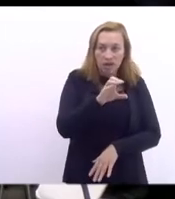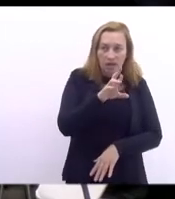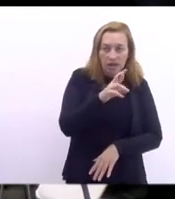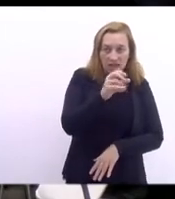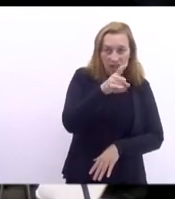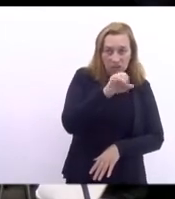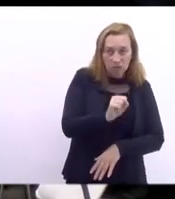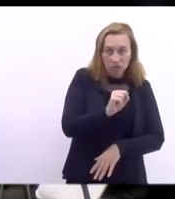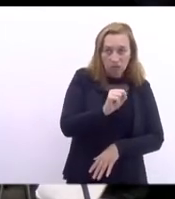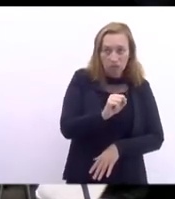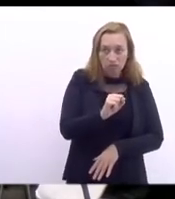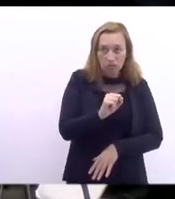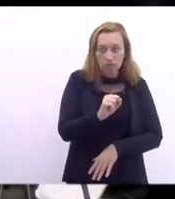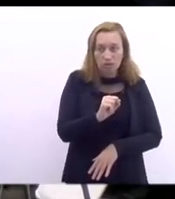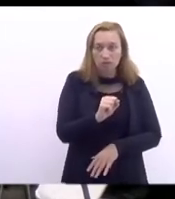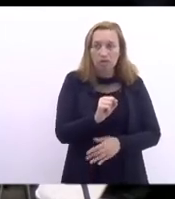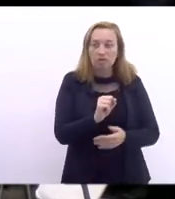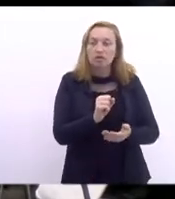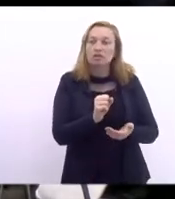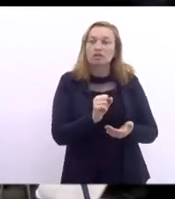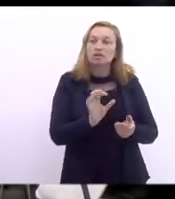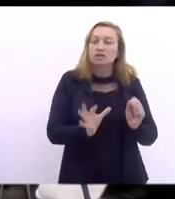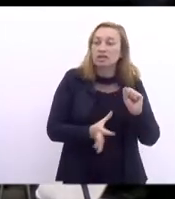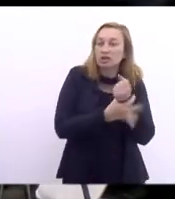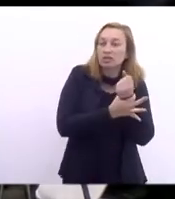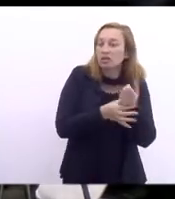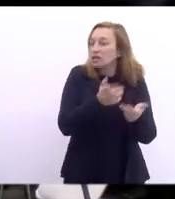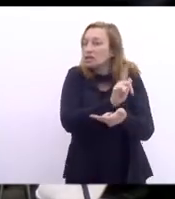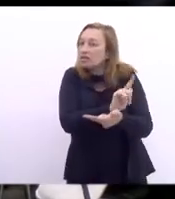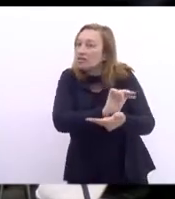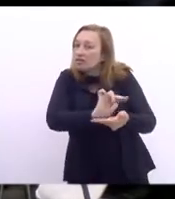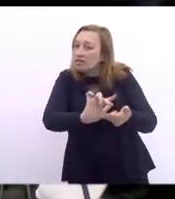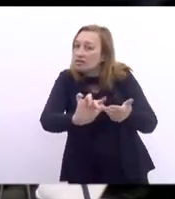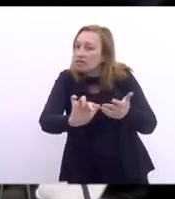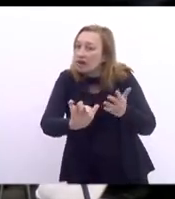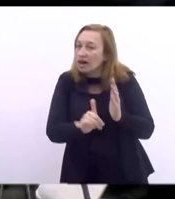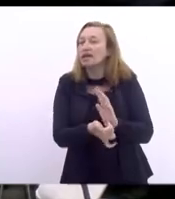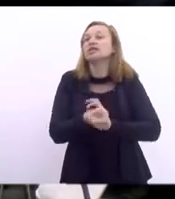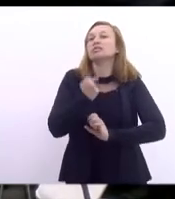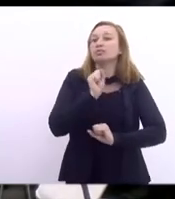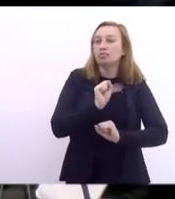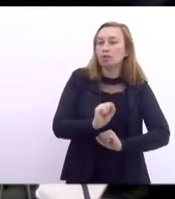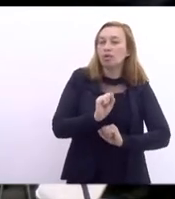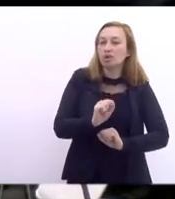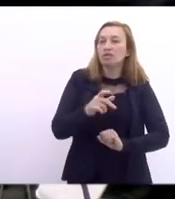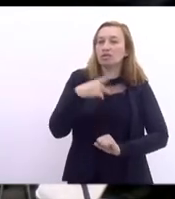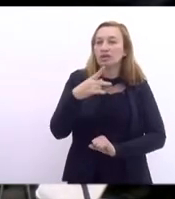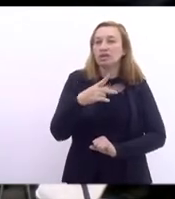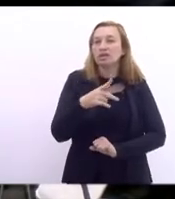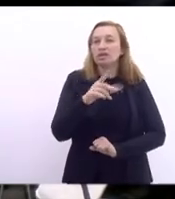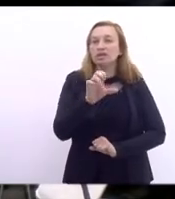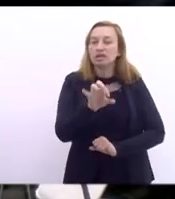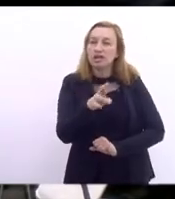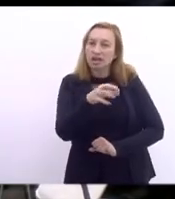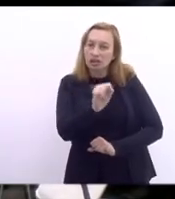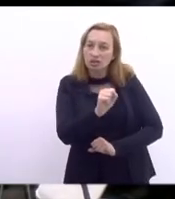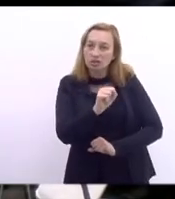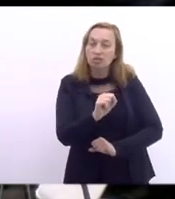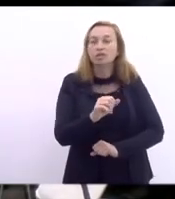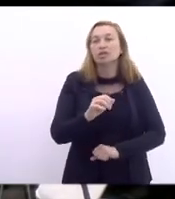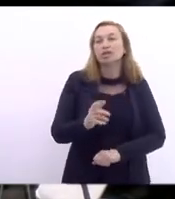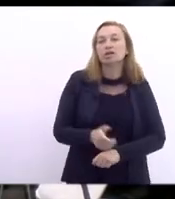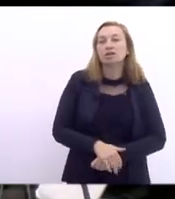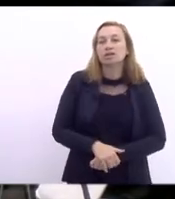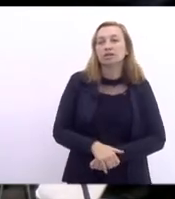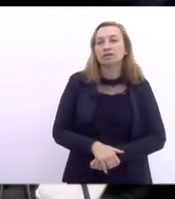foram dadas muitas várias garante muitas garantias você pode caracterizar como operação de crédito Além do